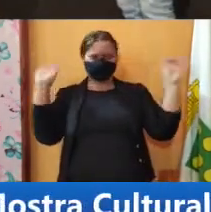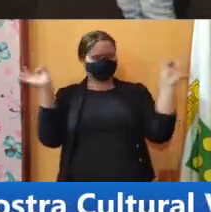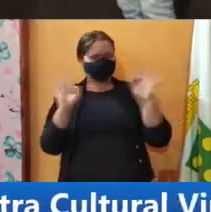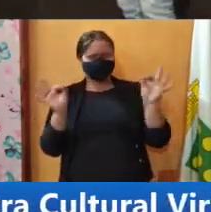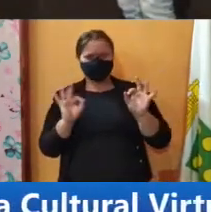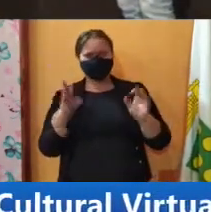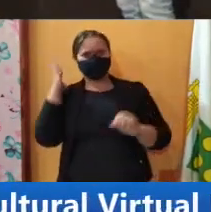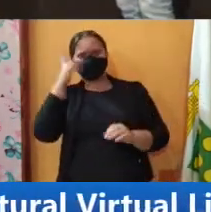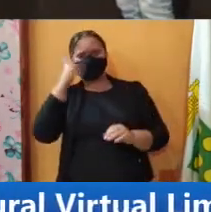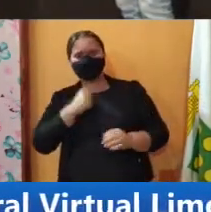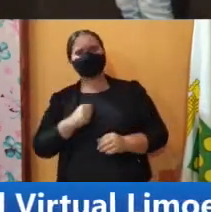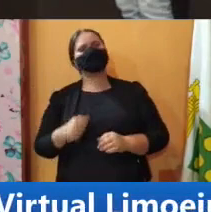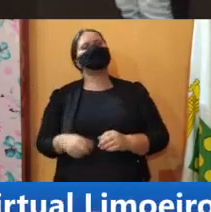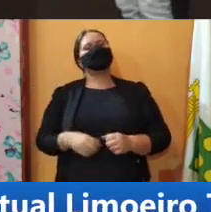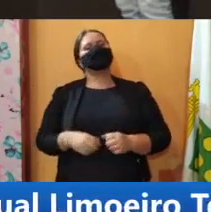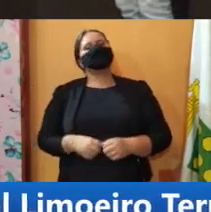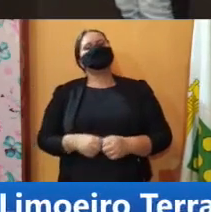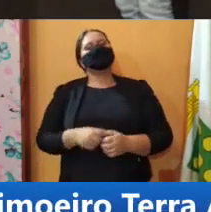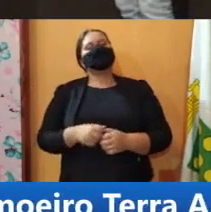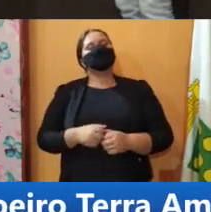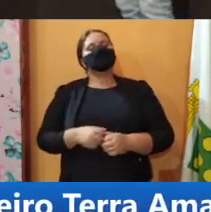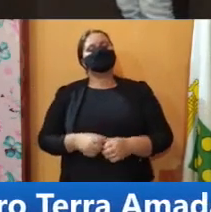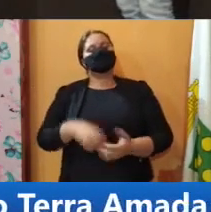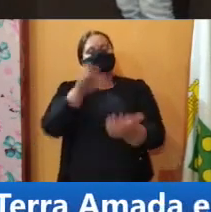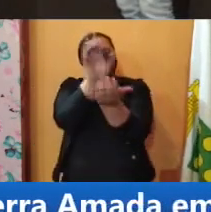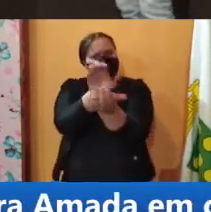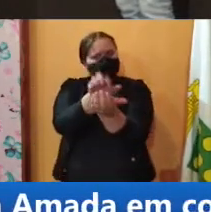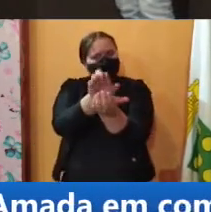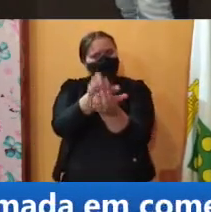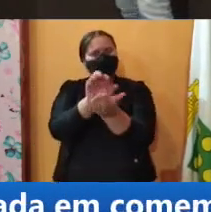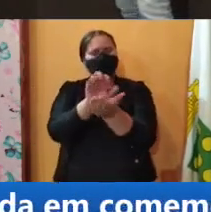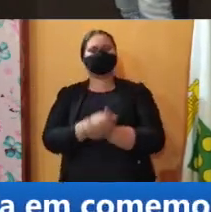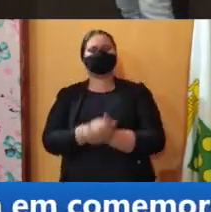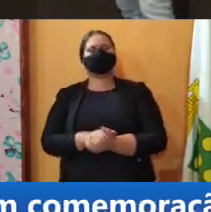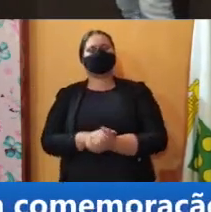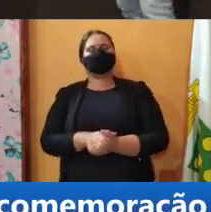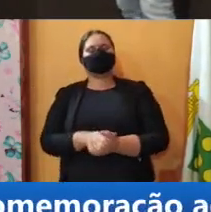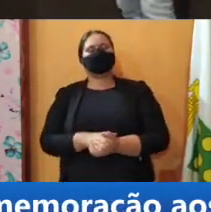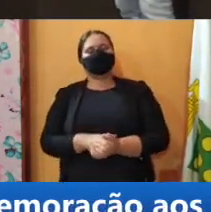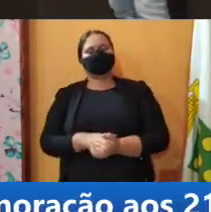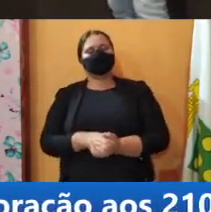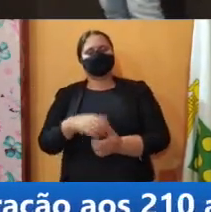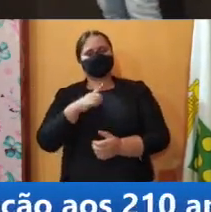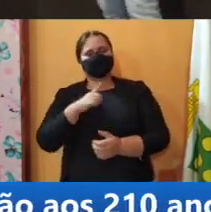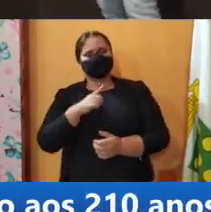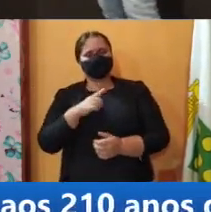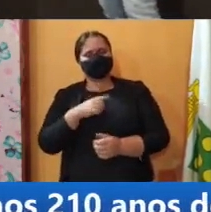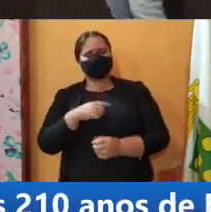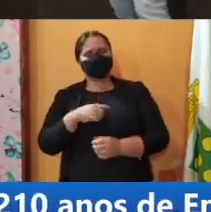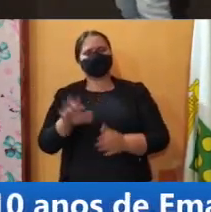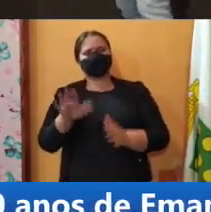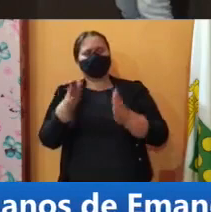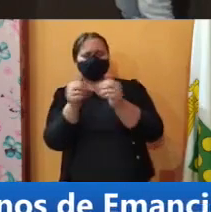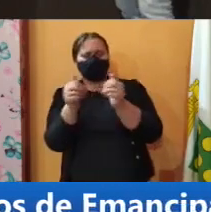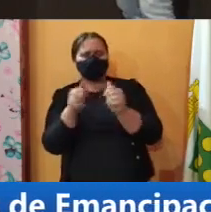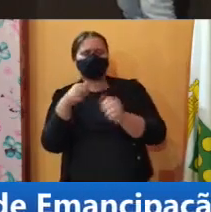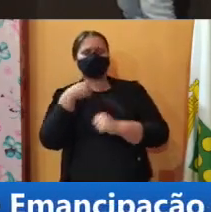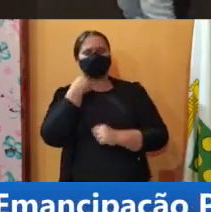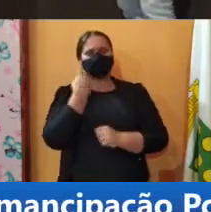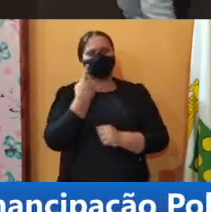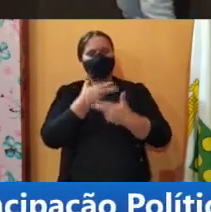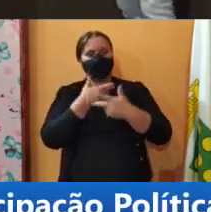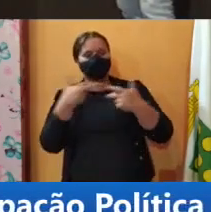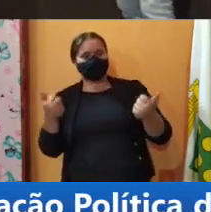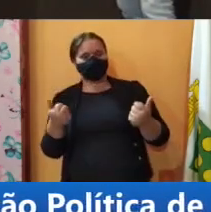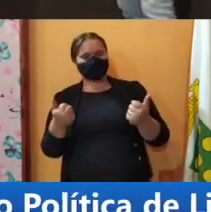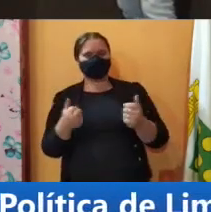trio nordestino. É Pernambuco, é o Nordeste. Eu só vou pedir uma coisa a você. Você vai fazer especialmente, eu não